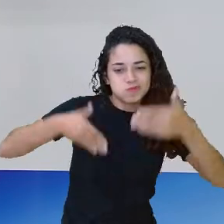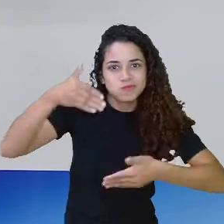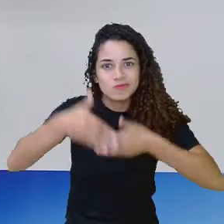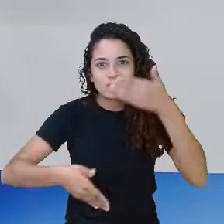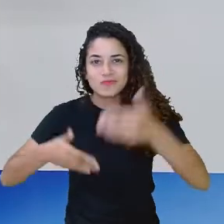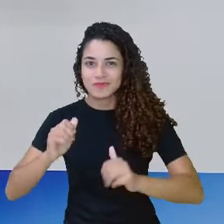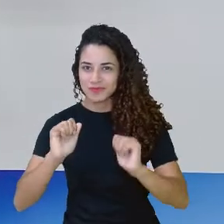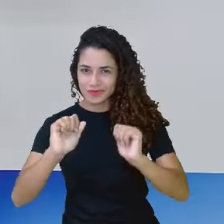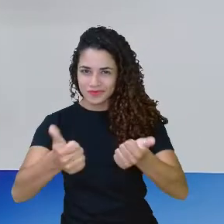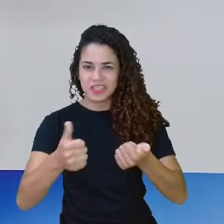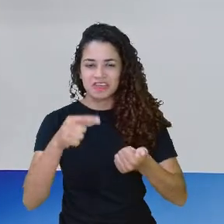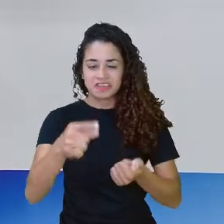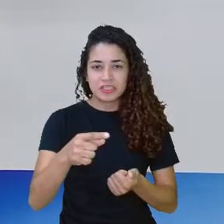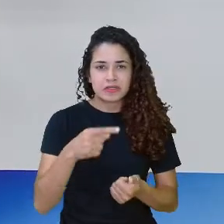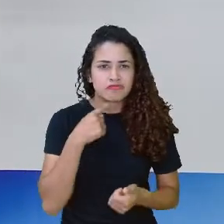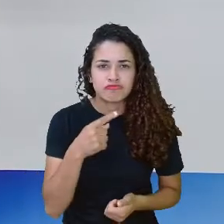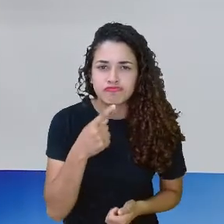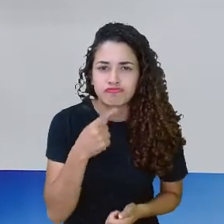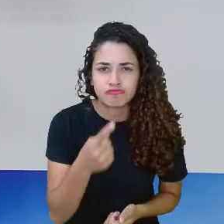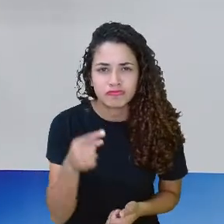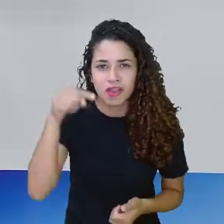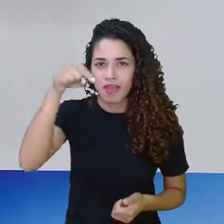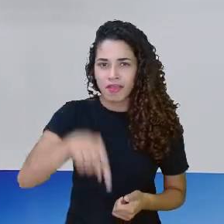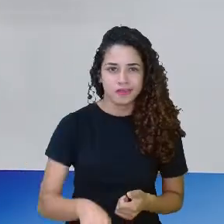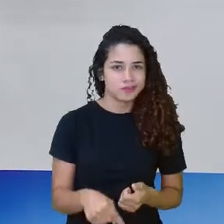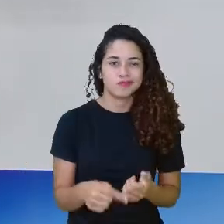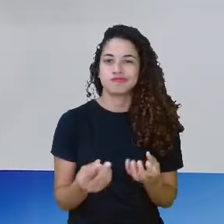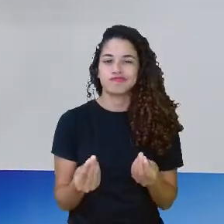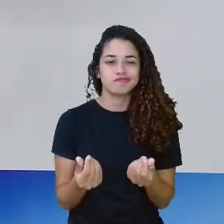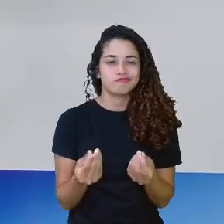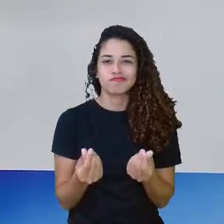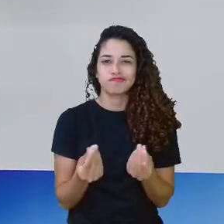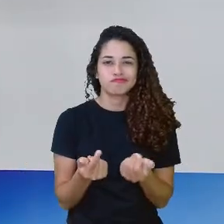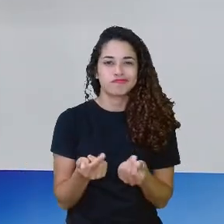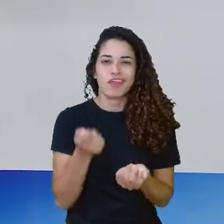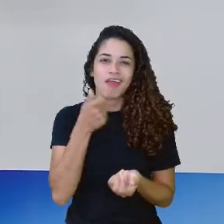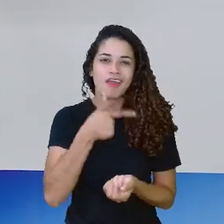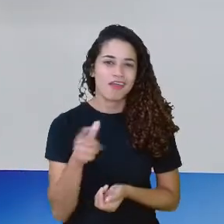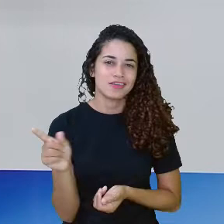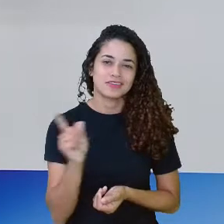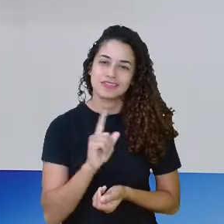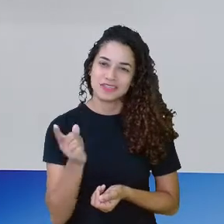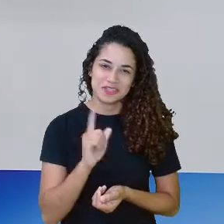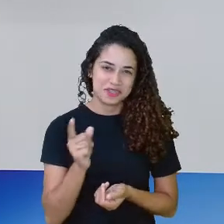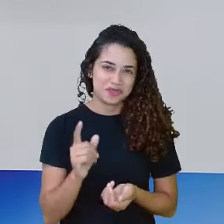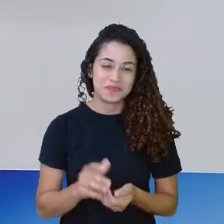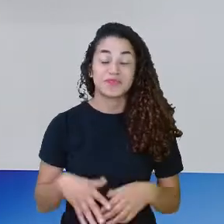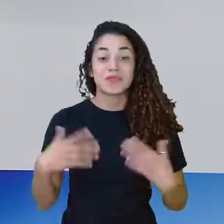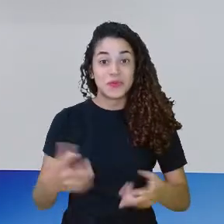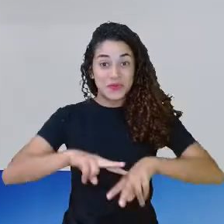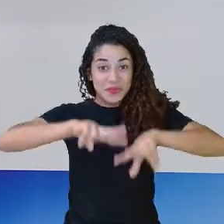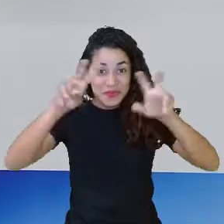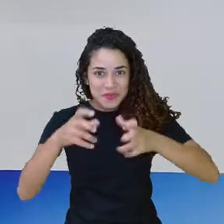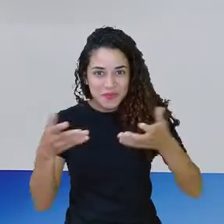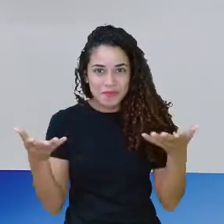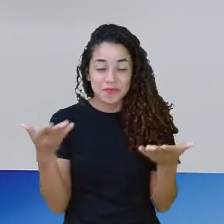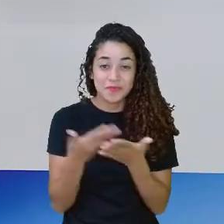viu? Porque sem vocês isso aqui não tem graça. E olha o tema da nossa aula de